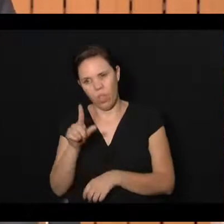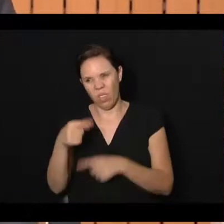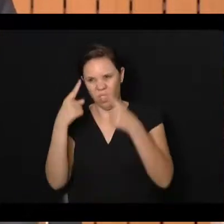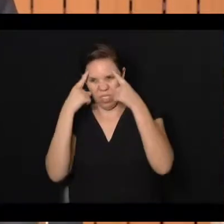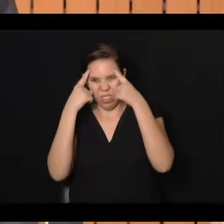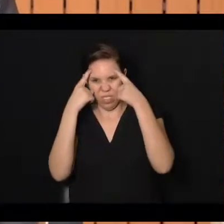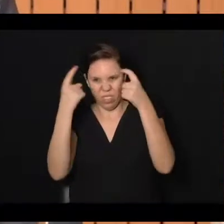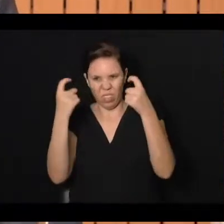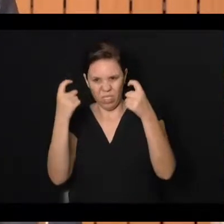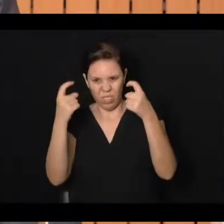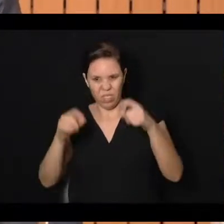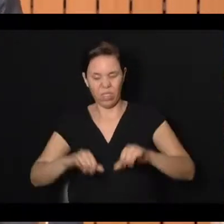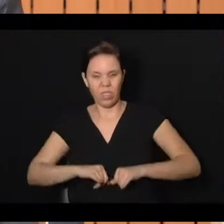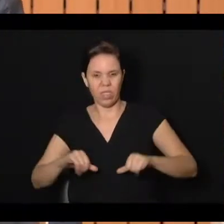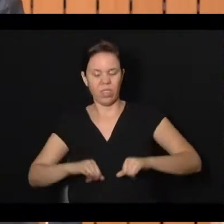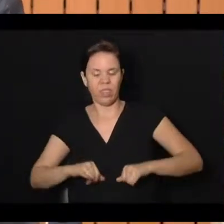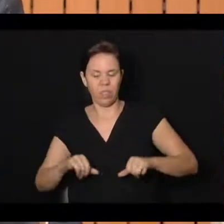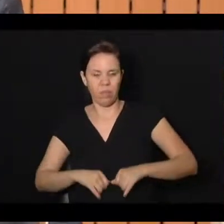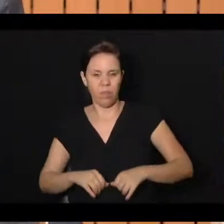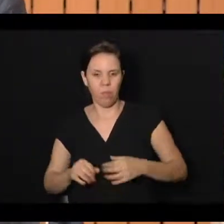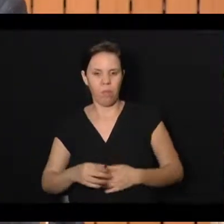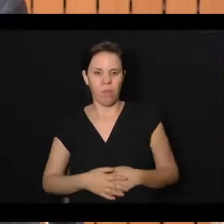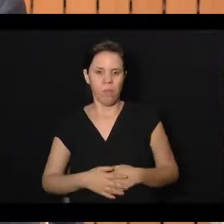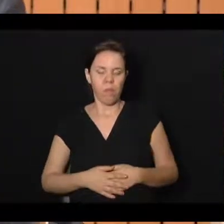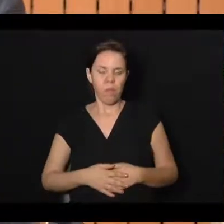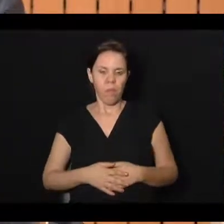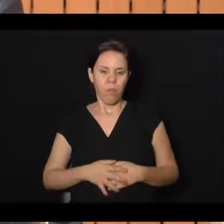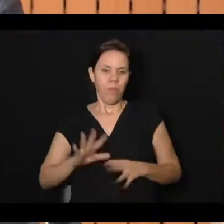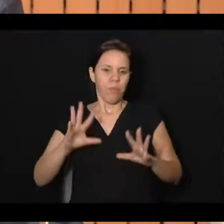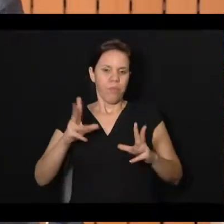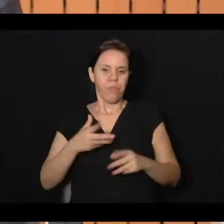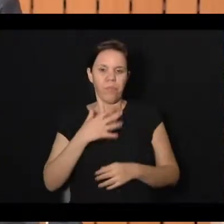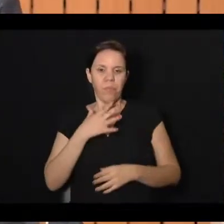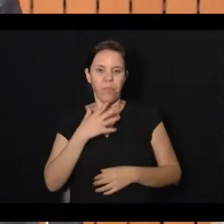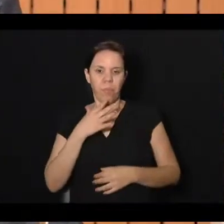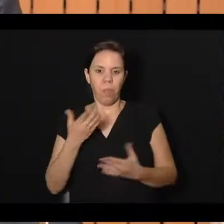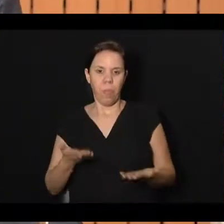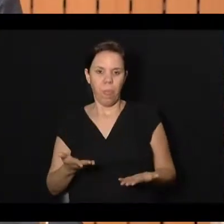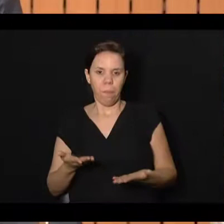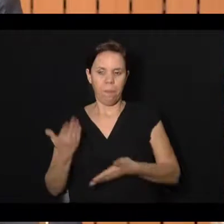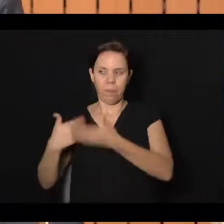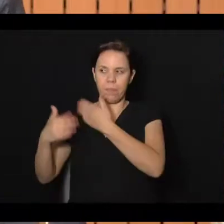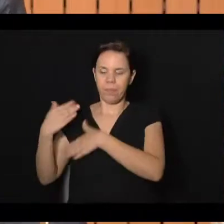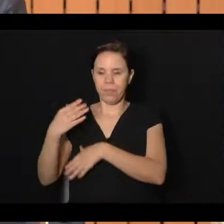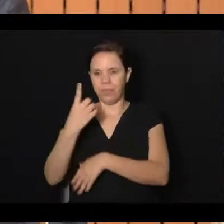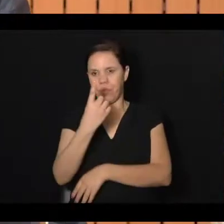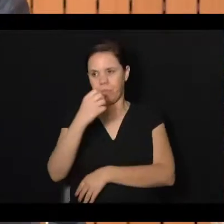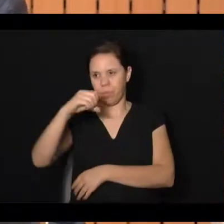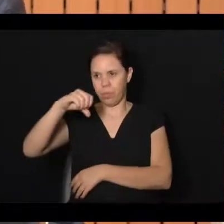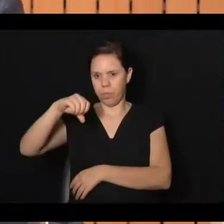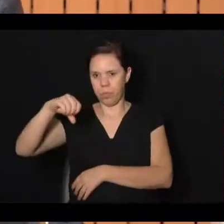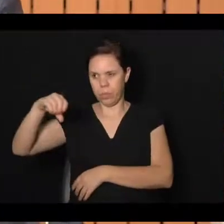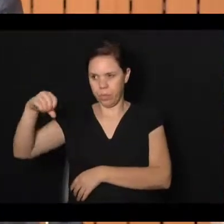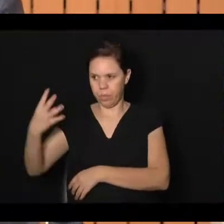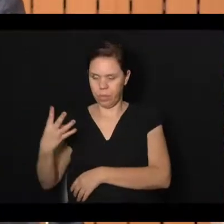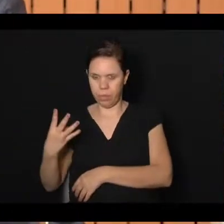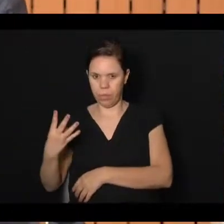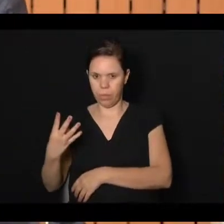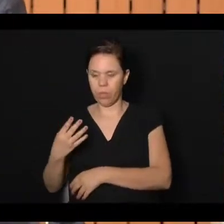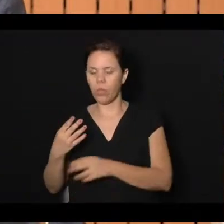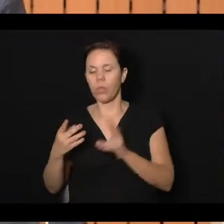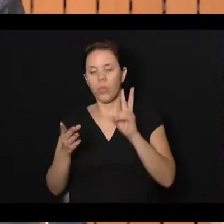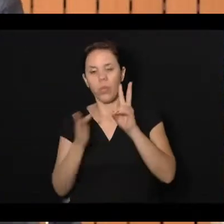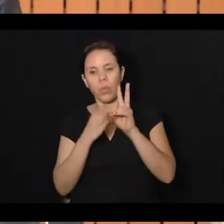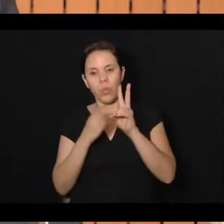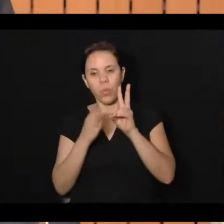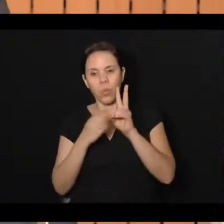que ela tem sofrido que nem por exemplo mas todo mundo aqui conhece aquele caso que correu os seus que foi 94 do índio que foi queimado vivo